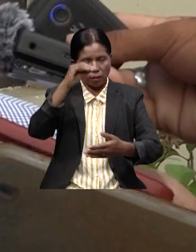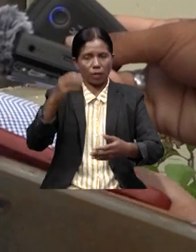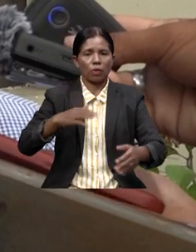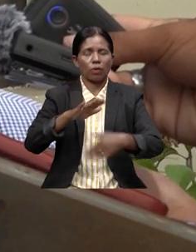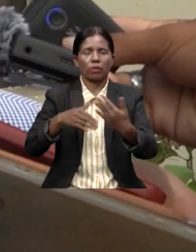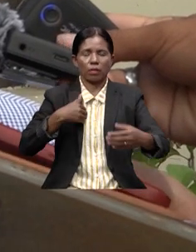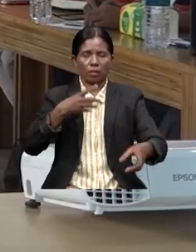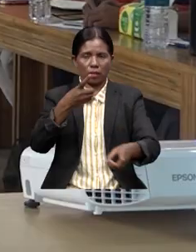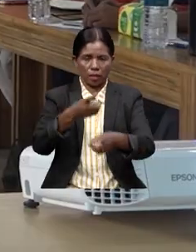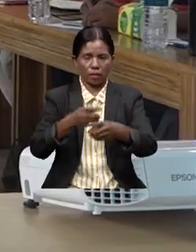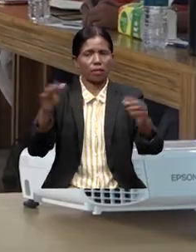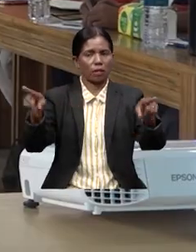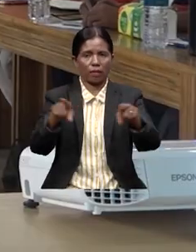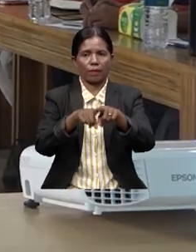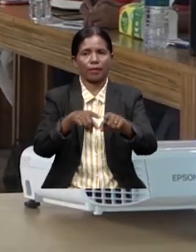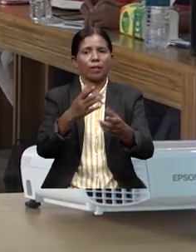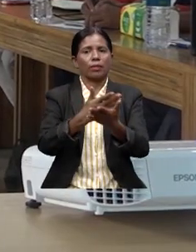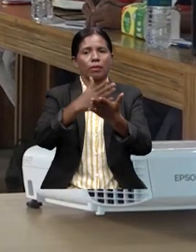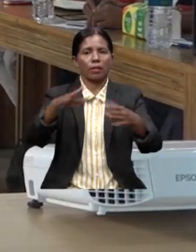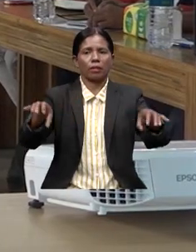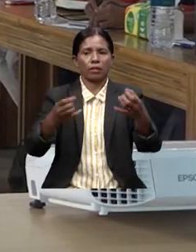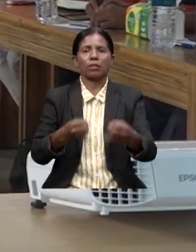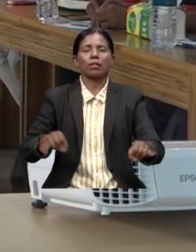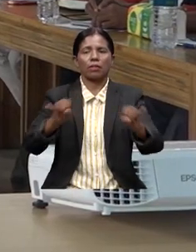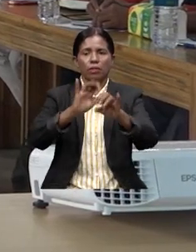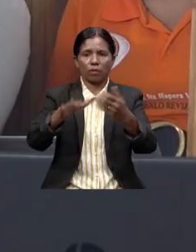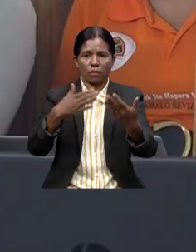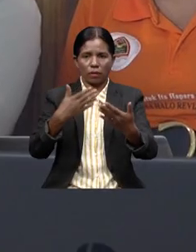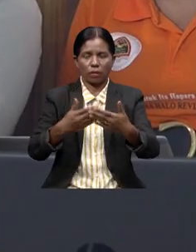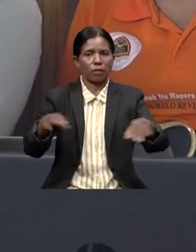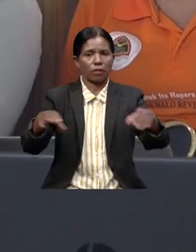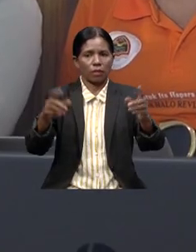nebe hanesa no. Encontro ne moça tu fahe serviço ba instituição sira nebe